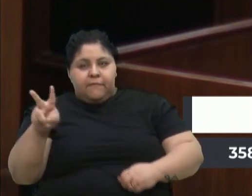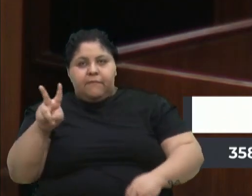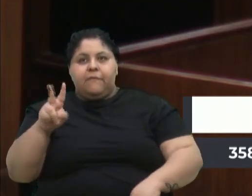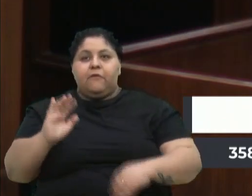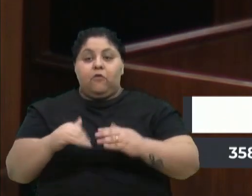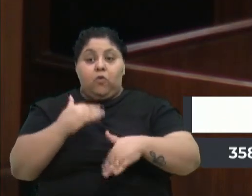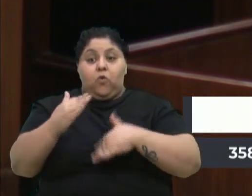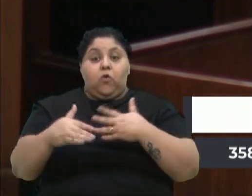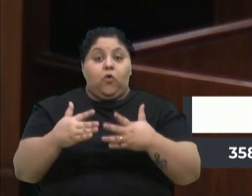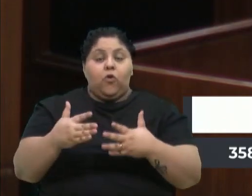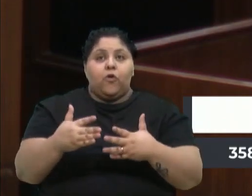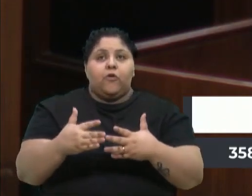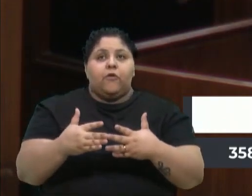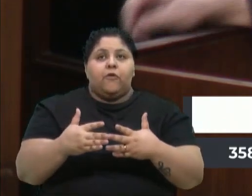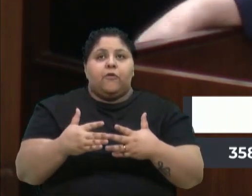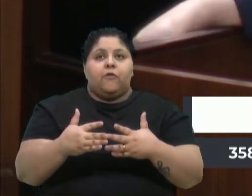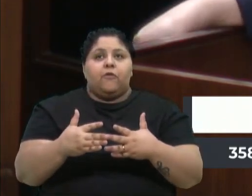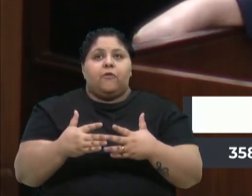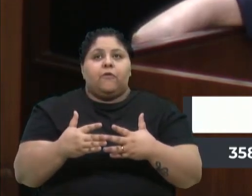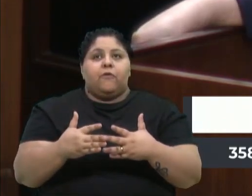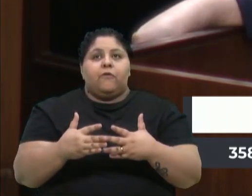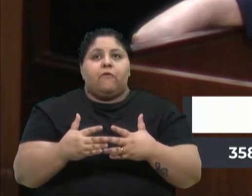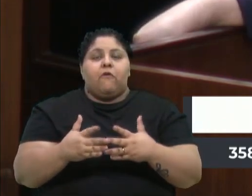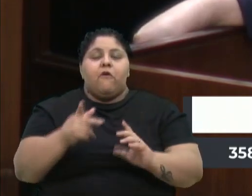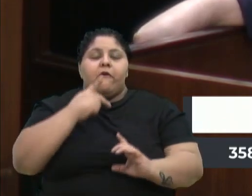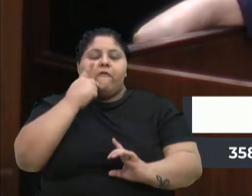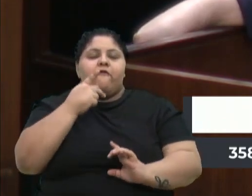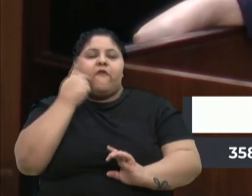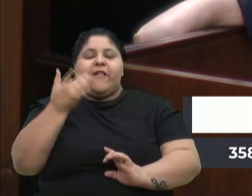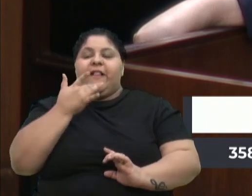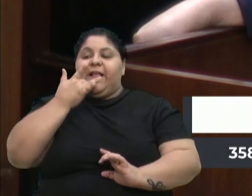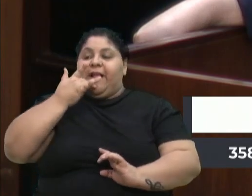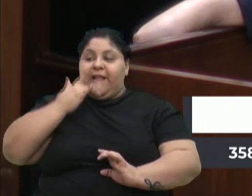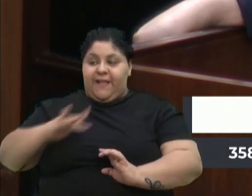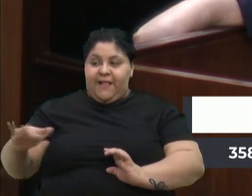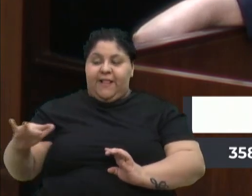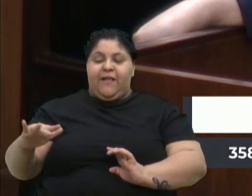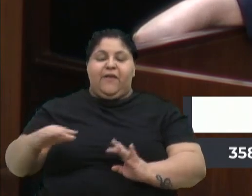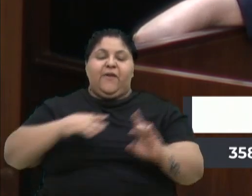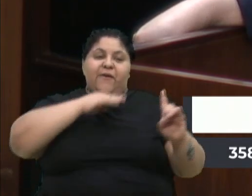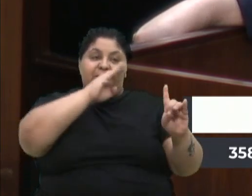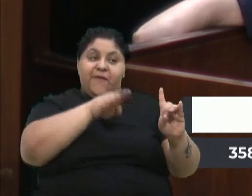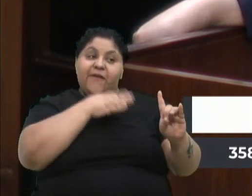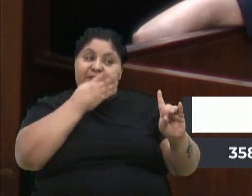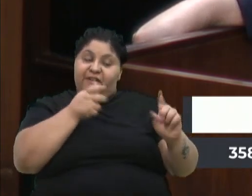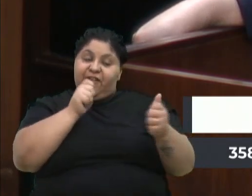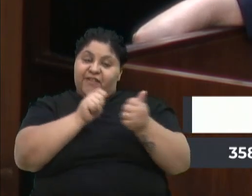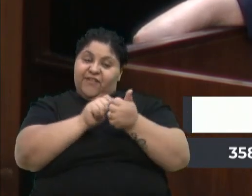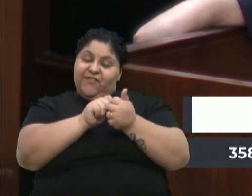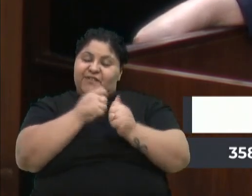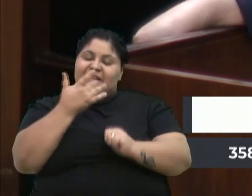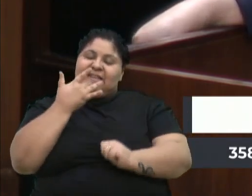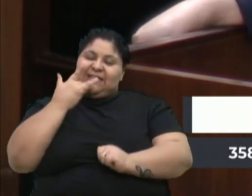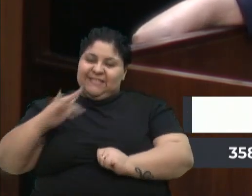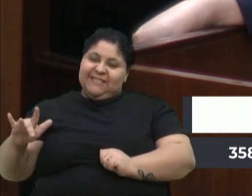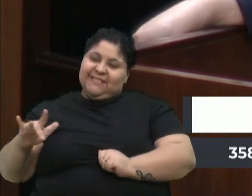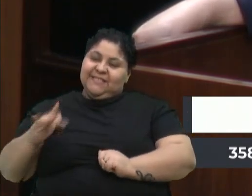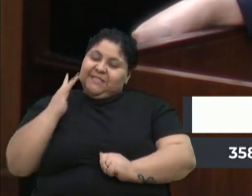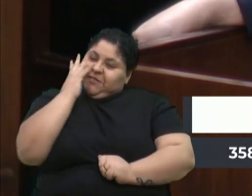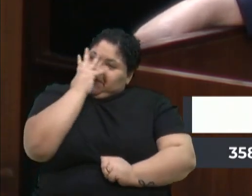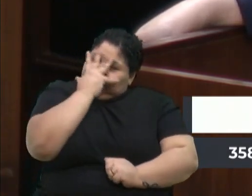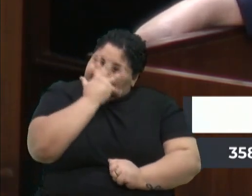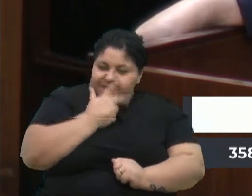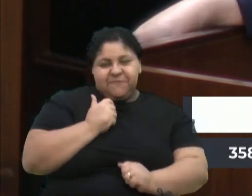gente trata com as crianças, enfim, quando a gente tem uma homenagem com as crianças, fica ainda mais